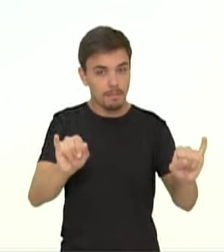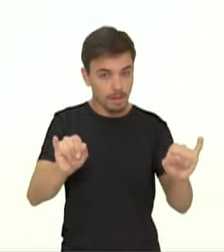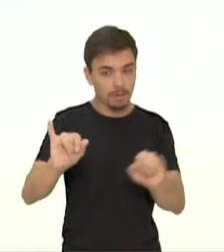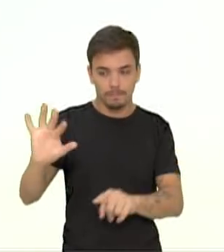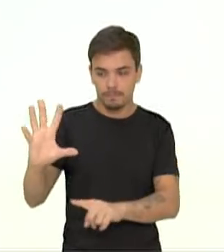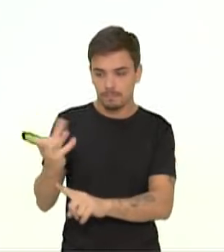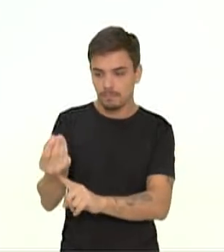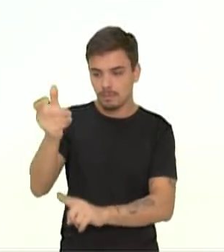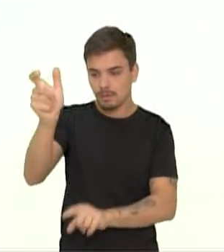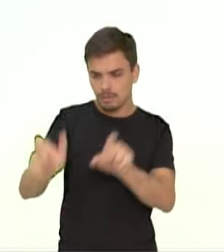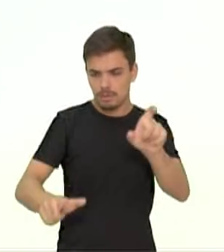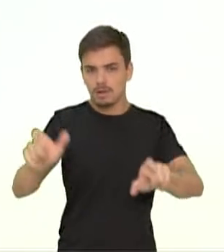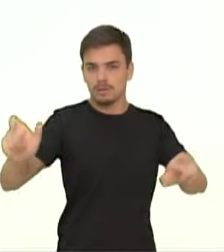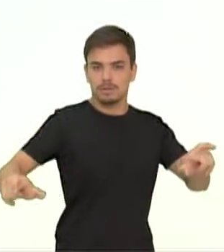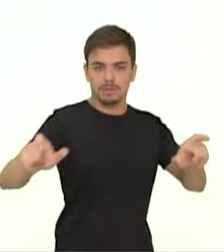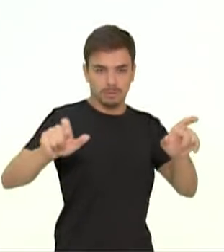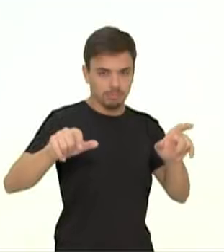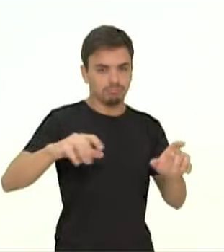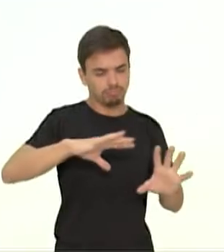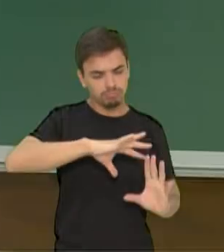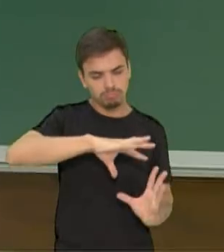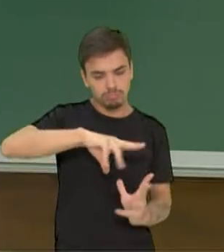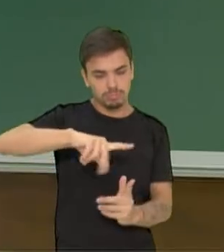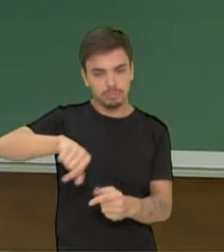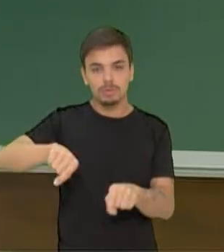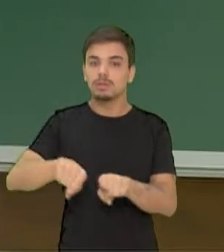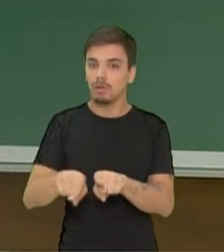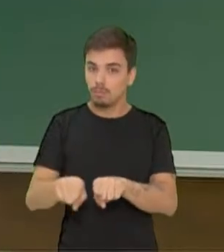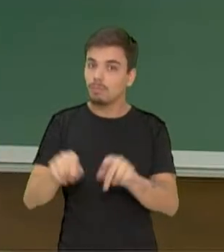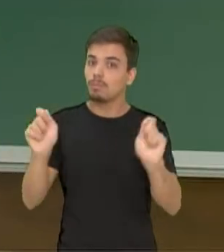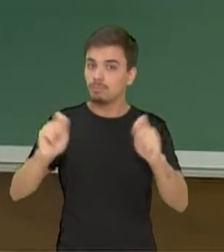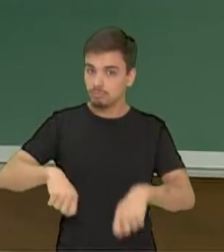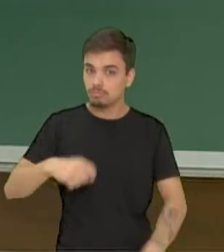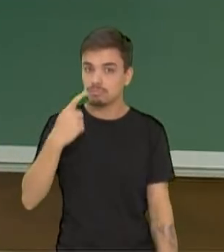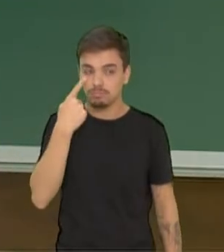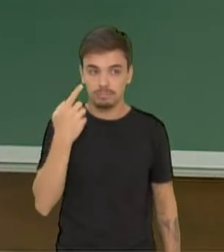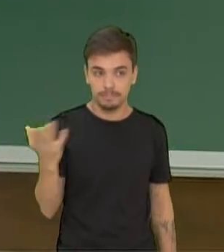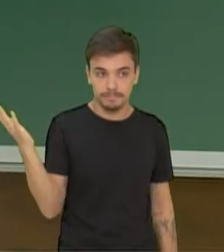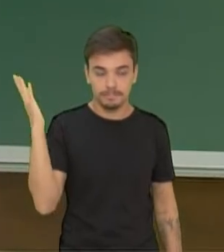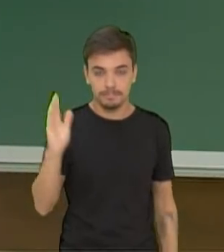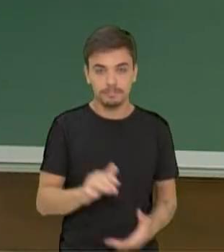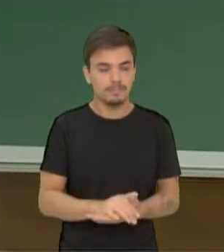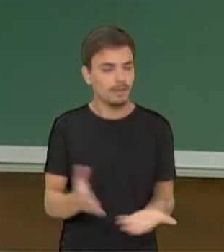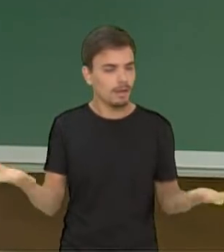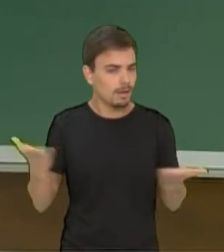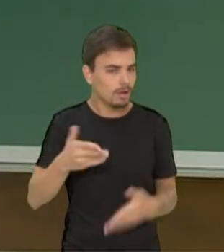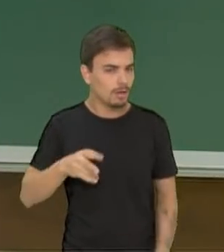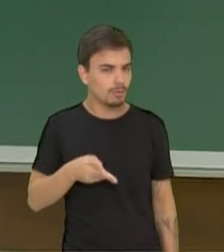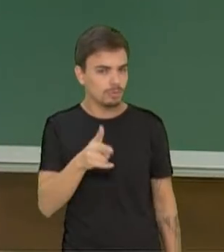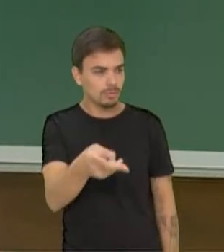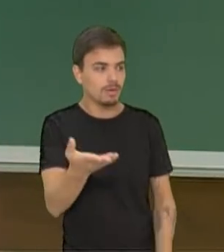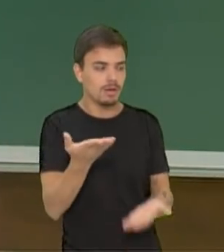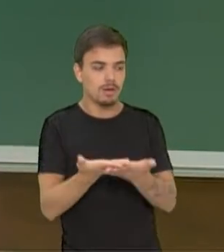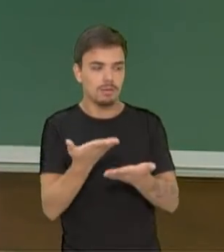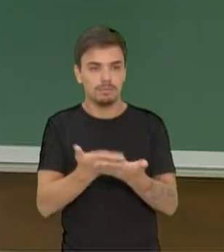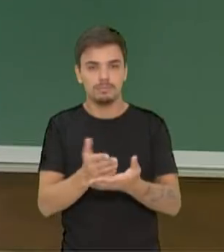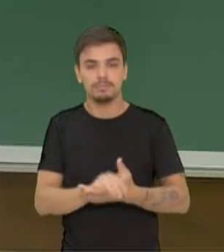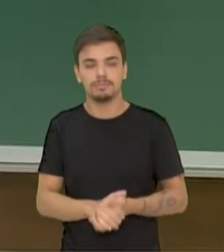mundo. Então, os avanços tecnológicos musicais permitiram isso daí. Vamos continuar a nossa aula,